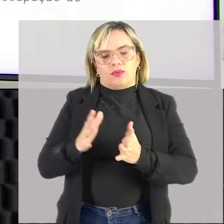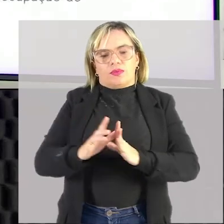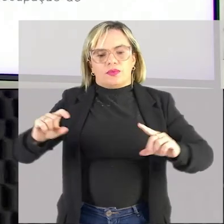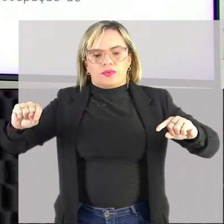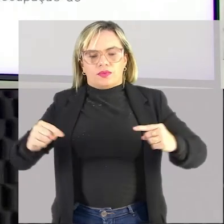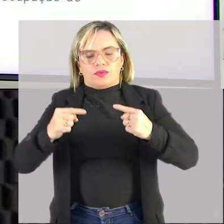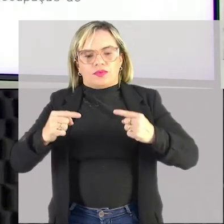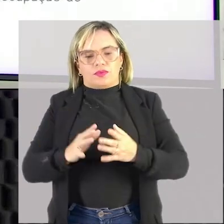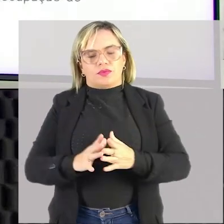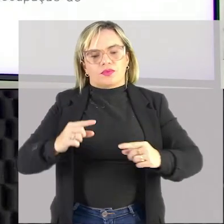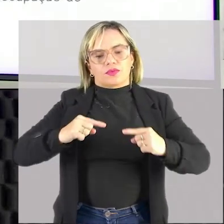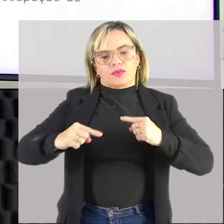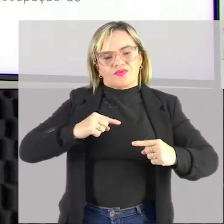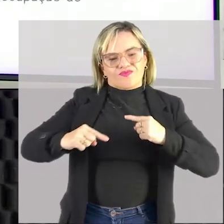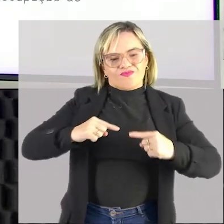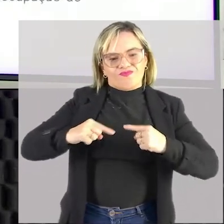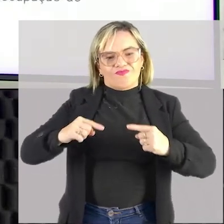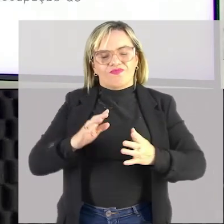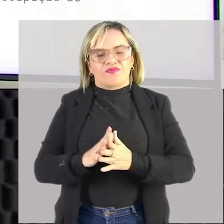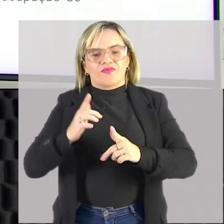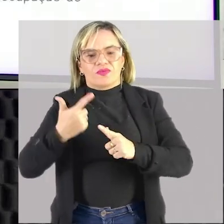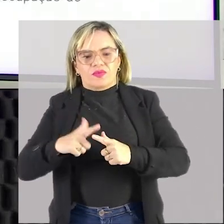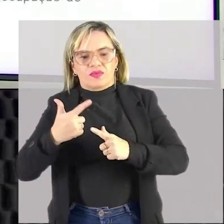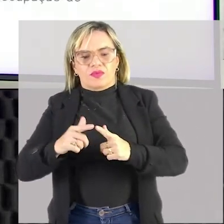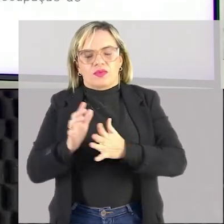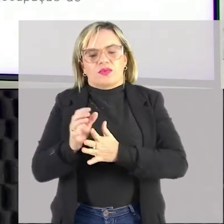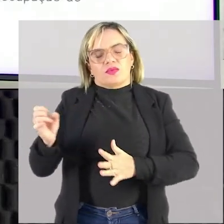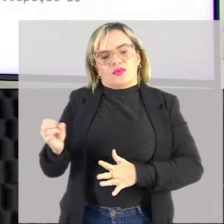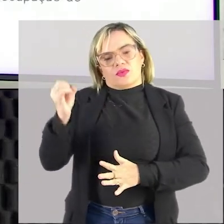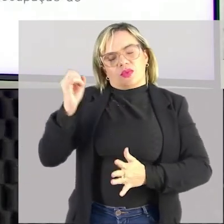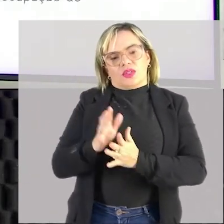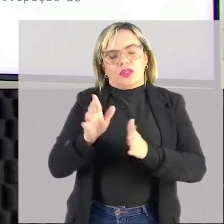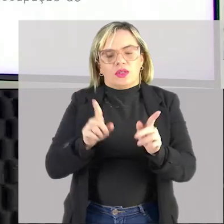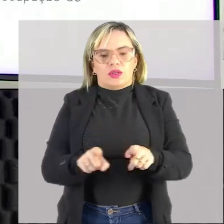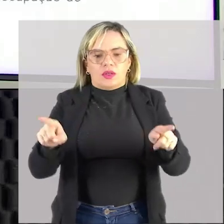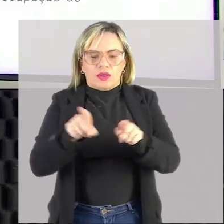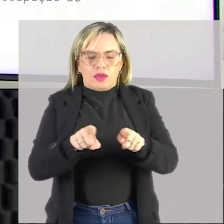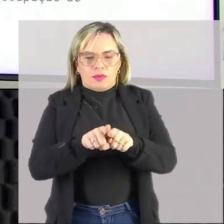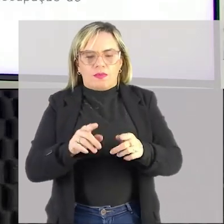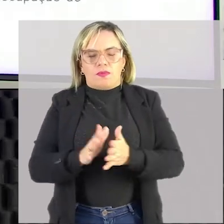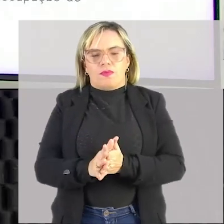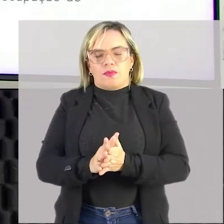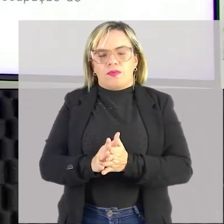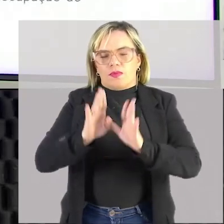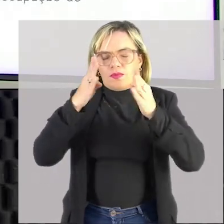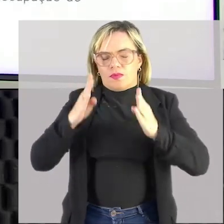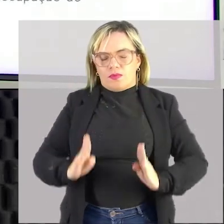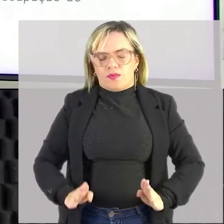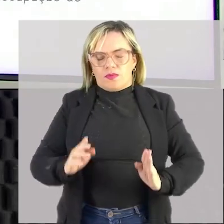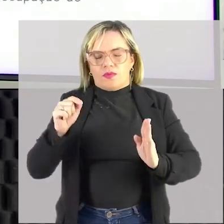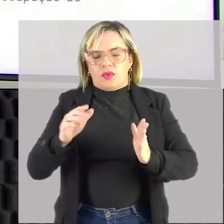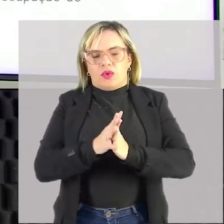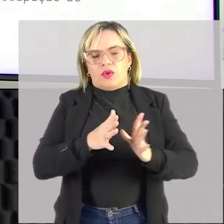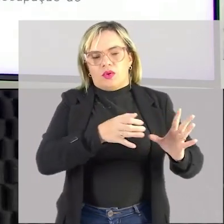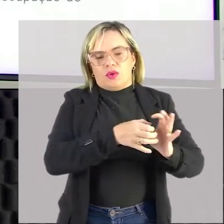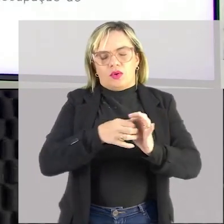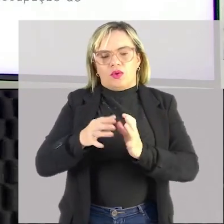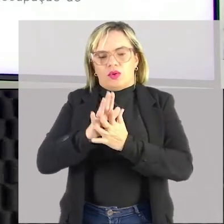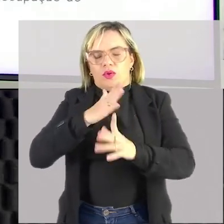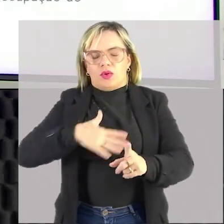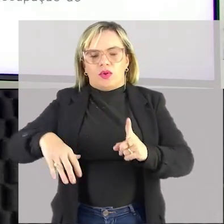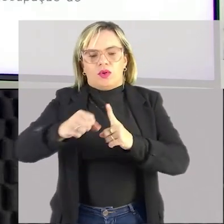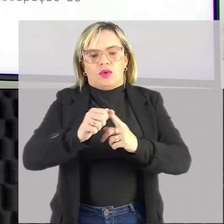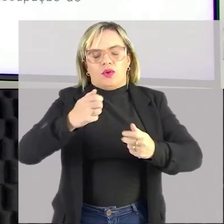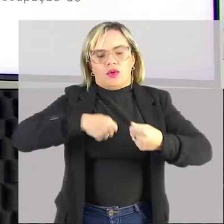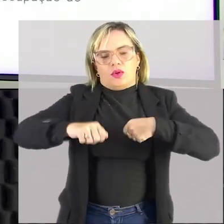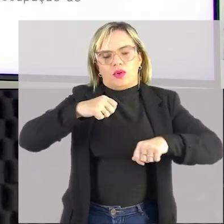Leite politicamente. Mas também é importante verificar o contexto social, econômico, político da região,